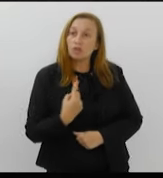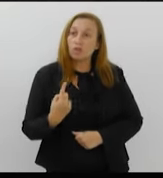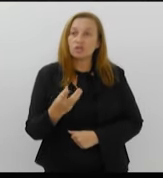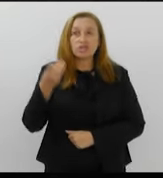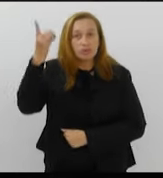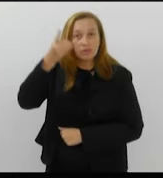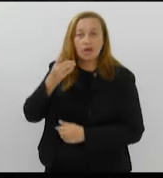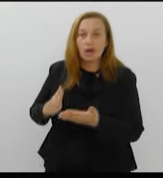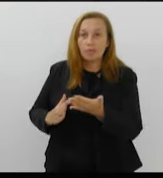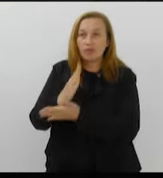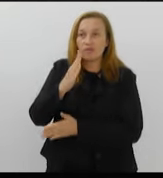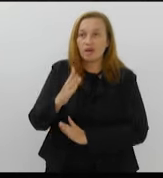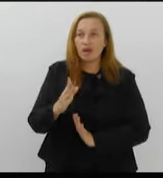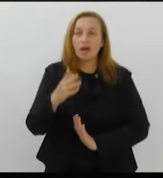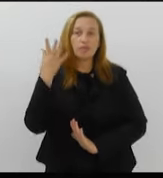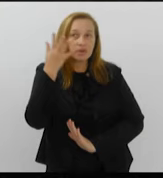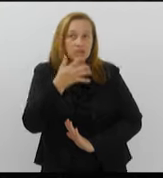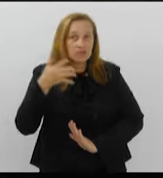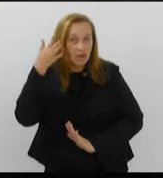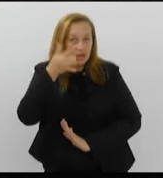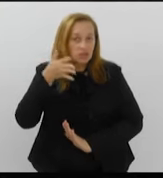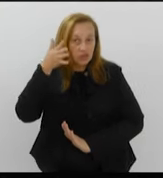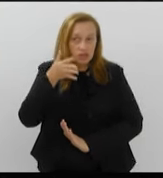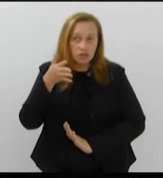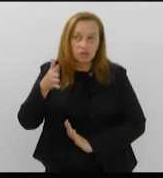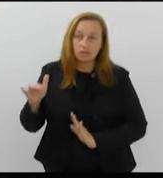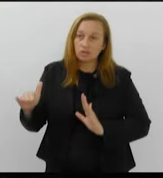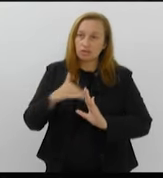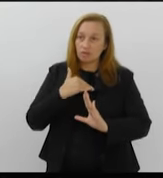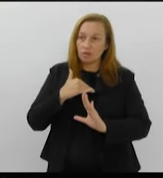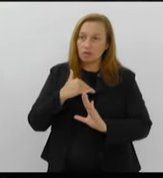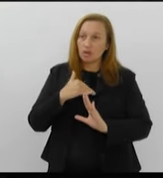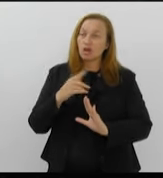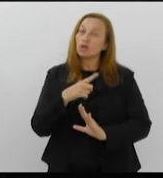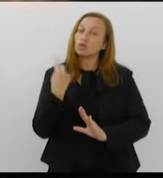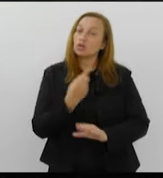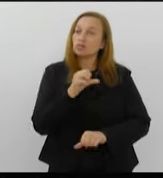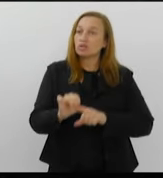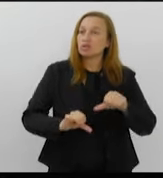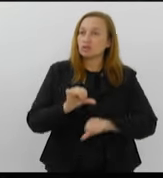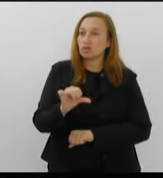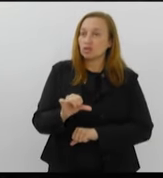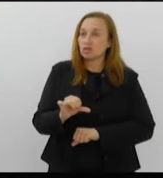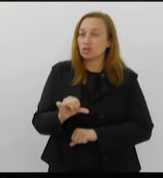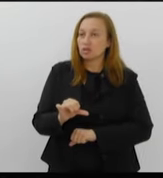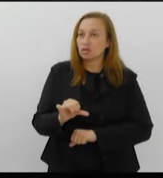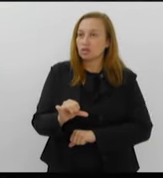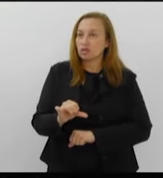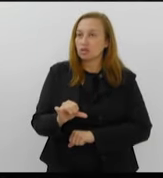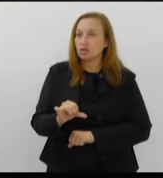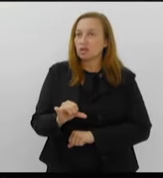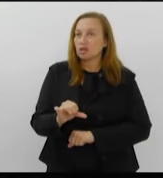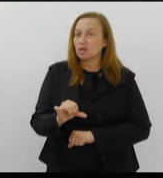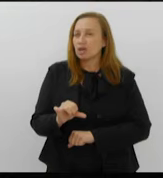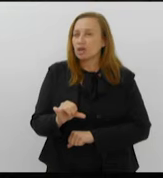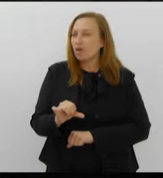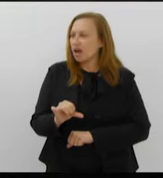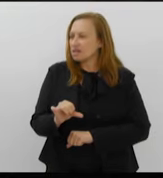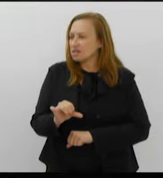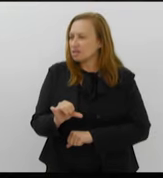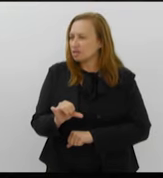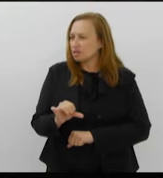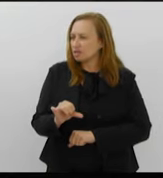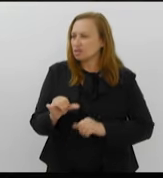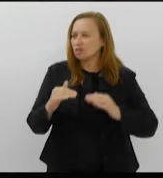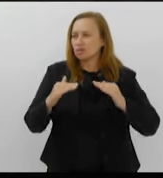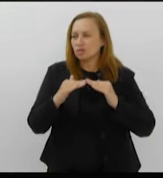a mensagem que aí está do jeito que ela veio, nós nos transformaremos em puxadinho do Executivo. Ou seja,